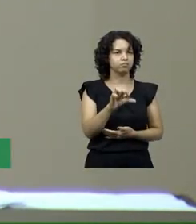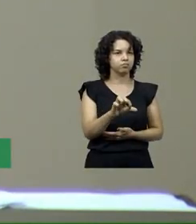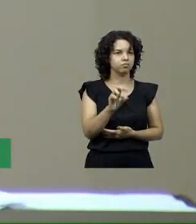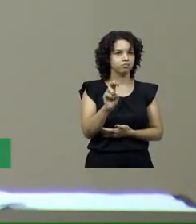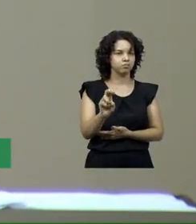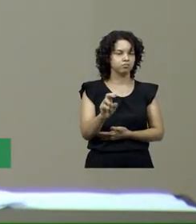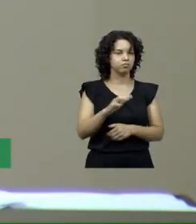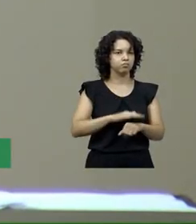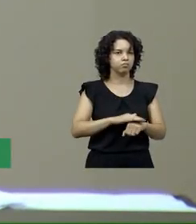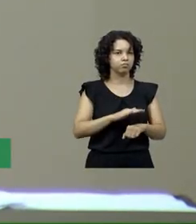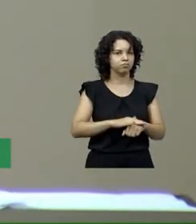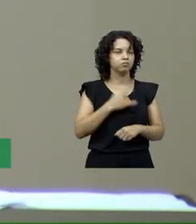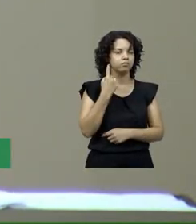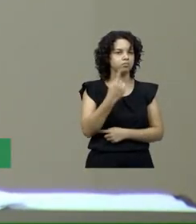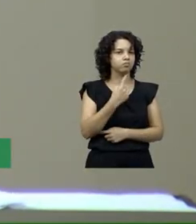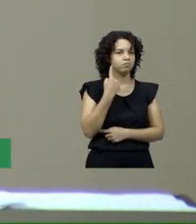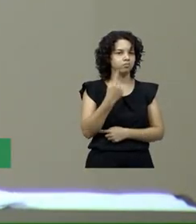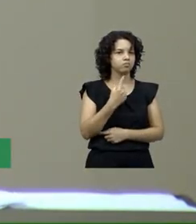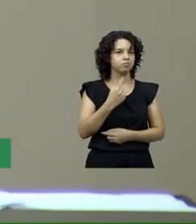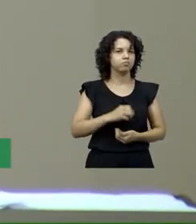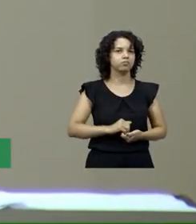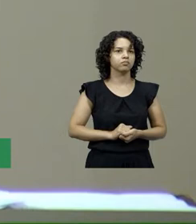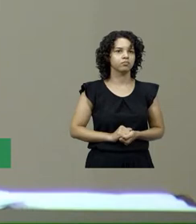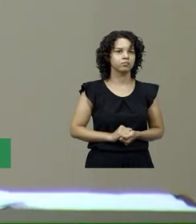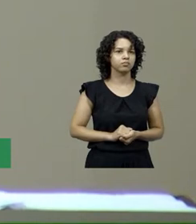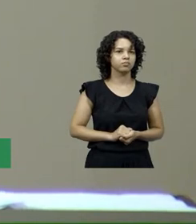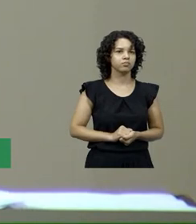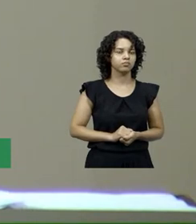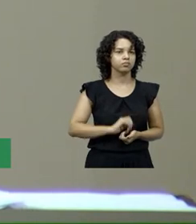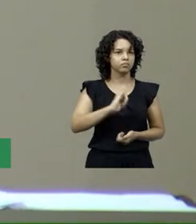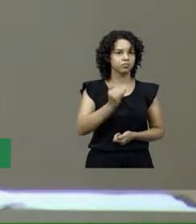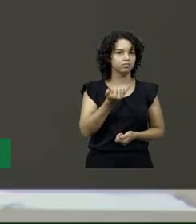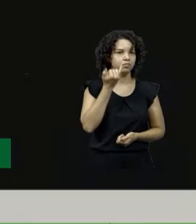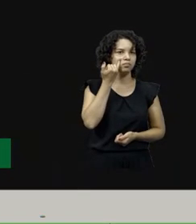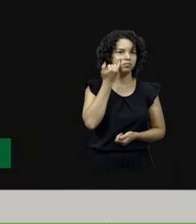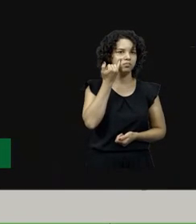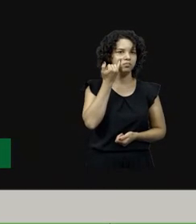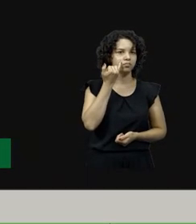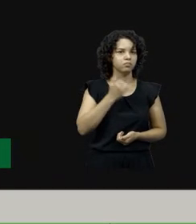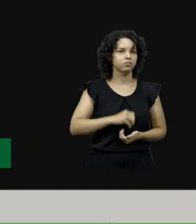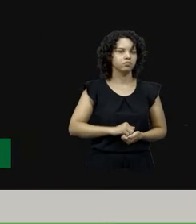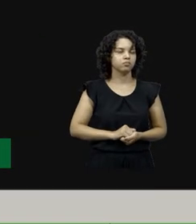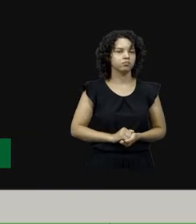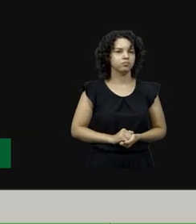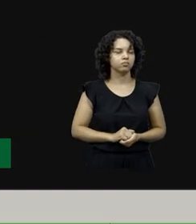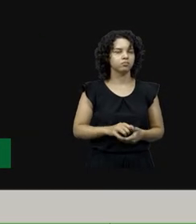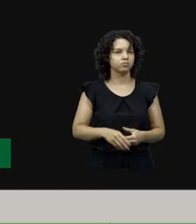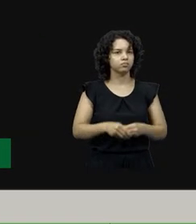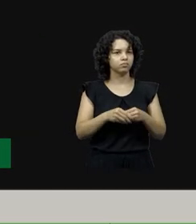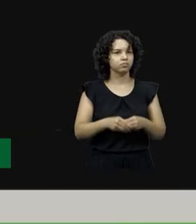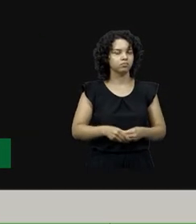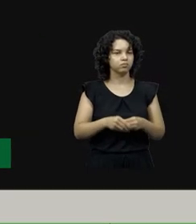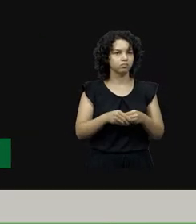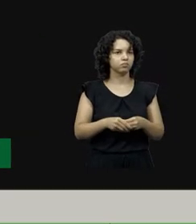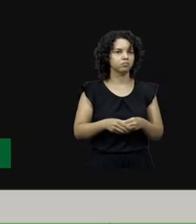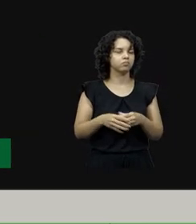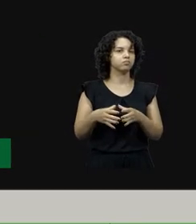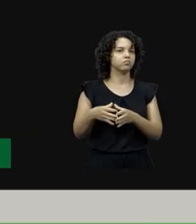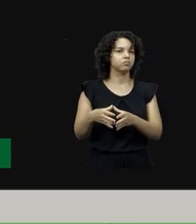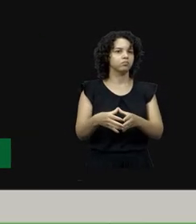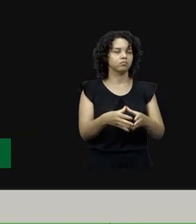195, deputado, autor deputado Gessé Lopes, cumprimentando as guarnições